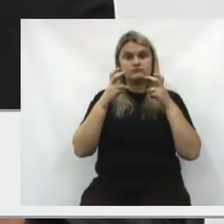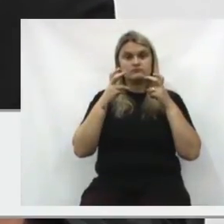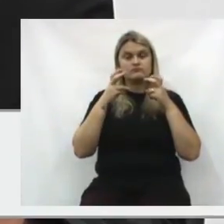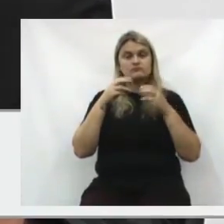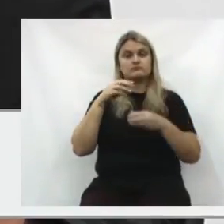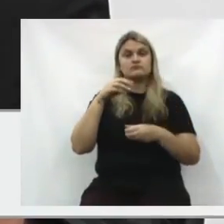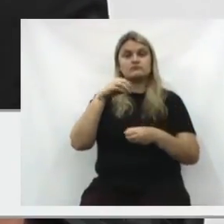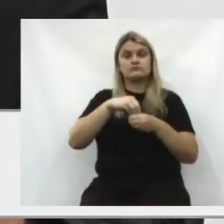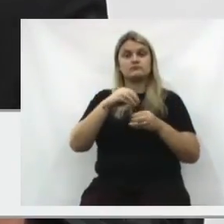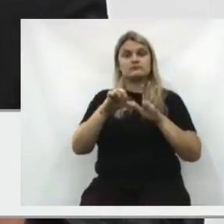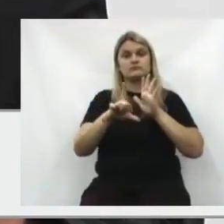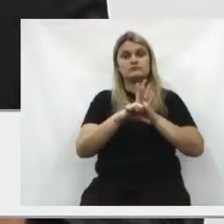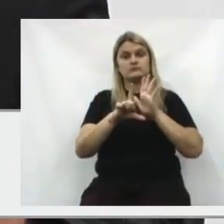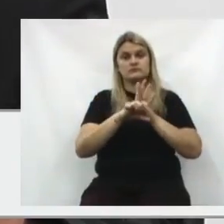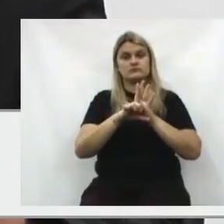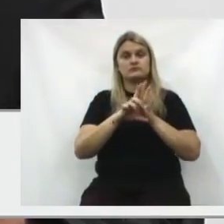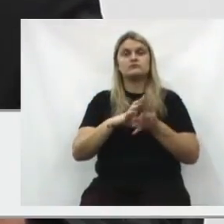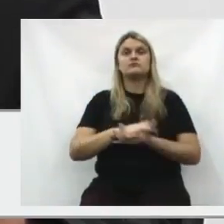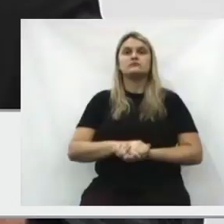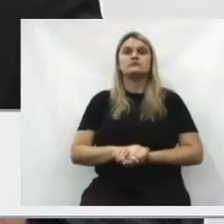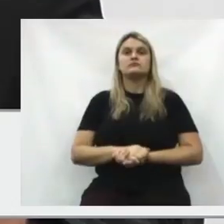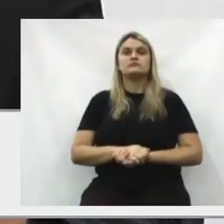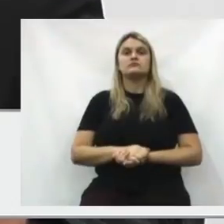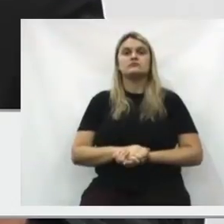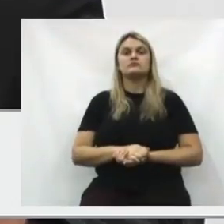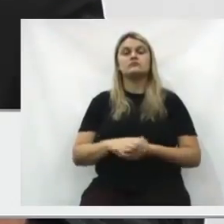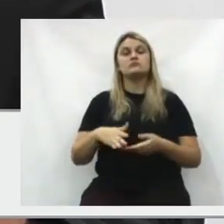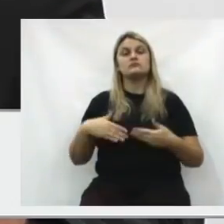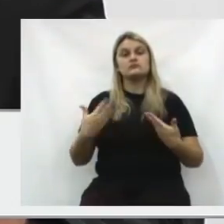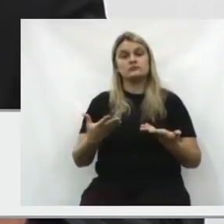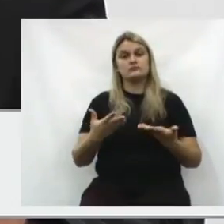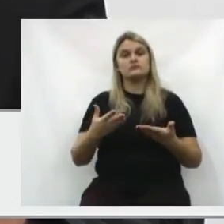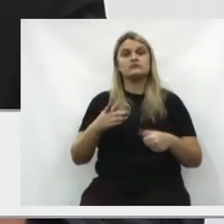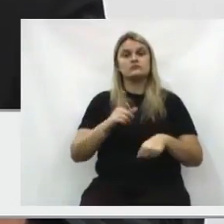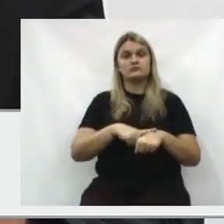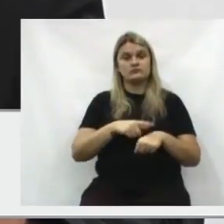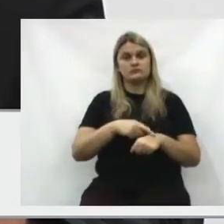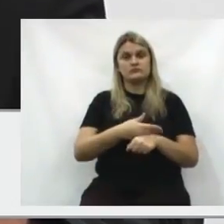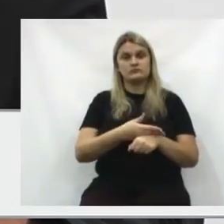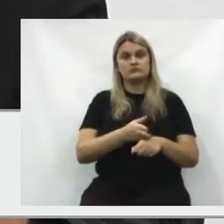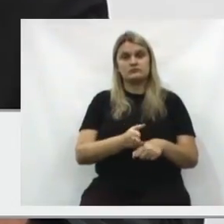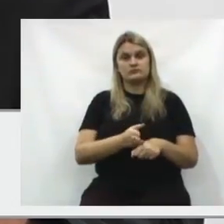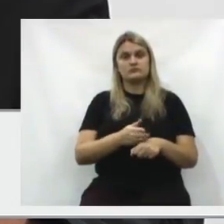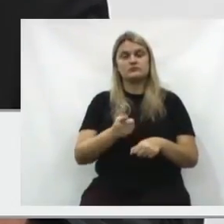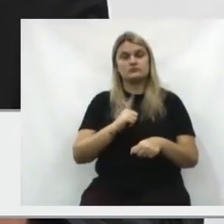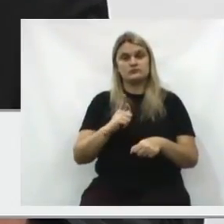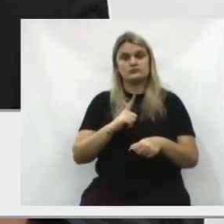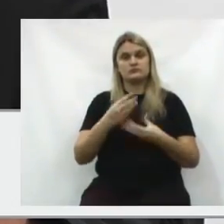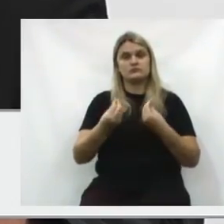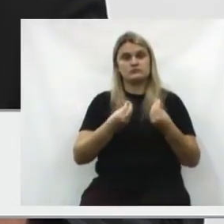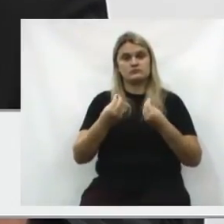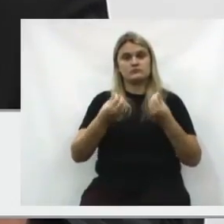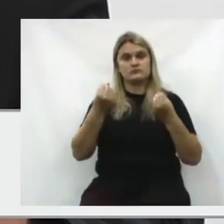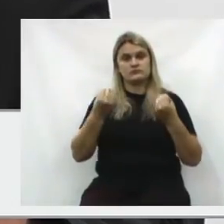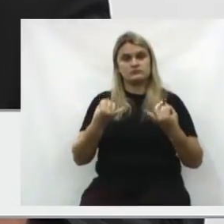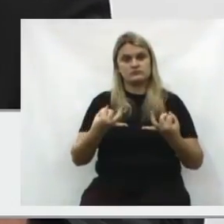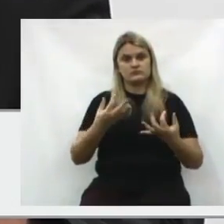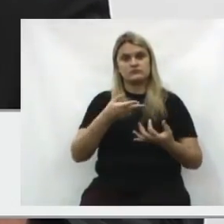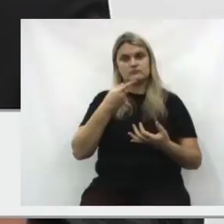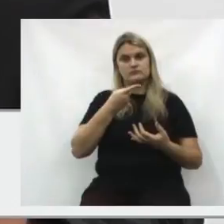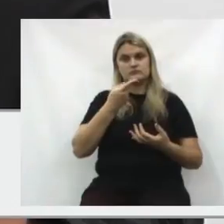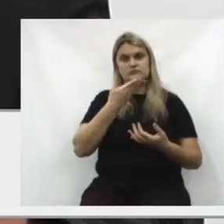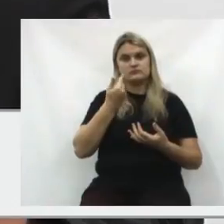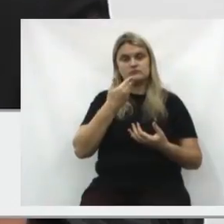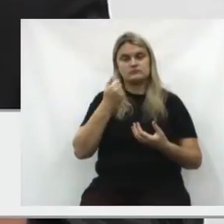a situação de jurisdição da Avenida Manoel Ribas. Ou seja, dentro em breve teremos